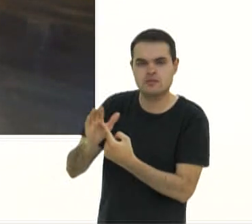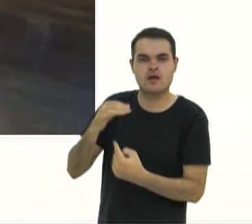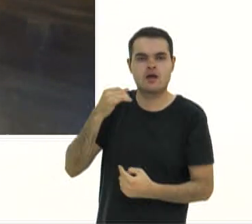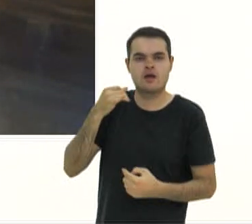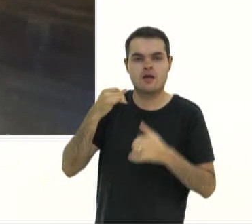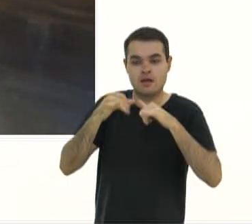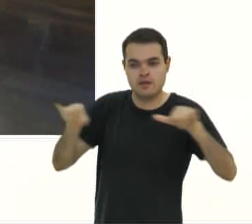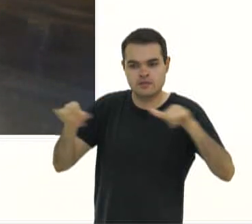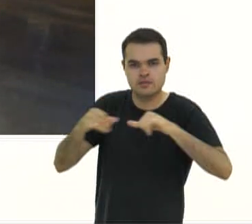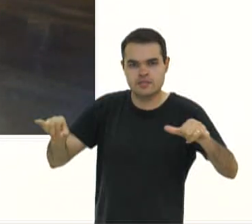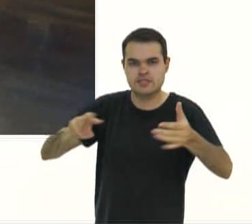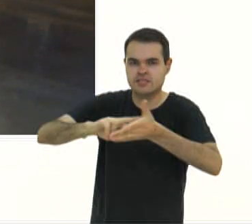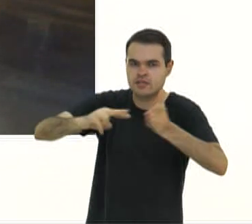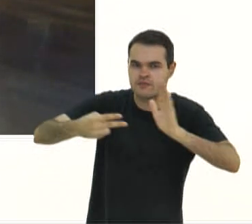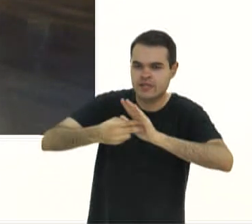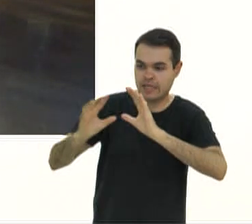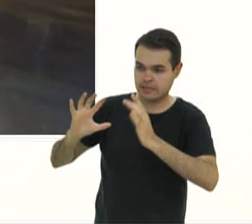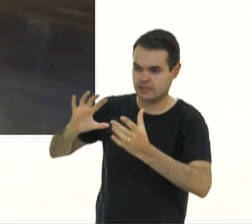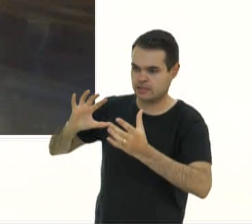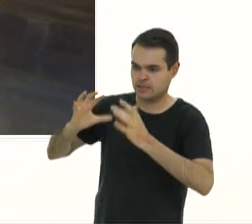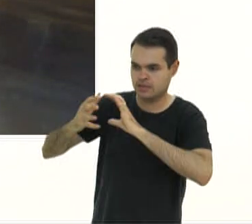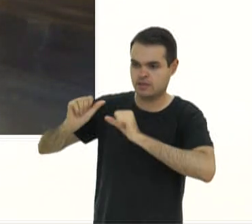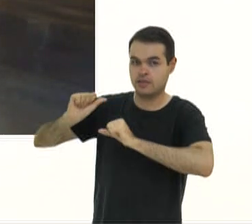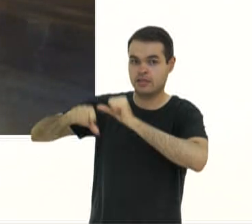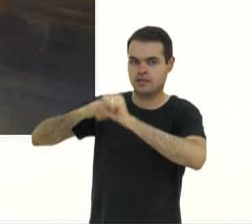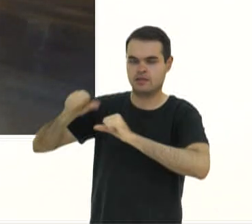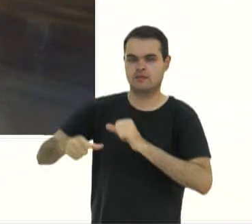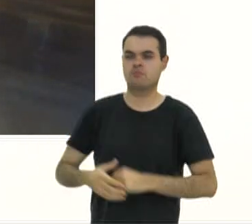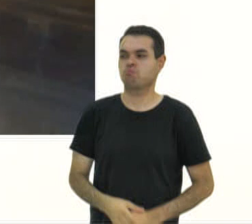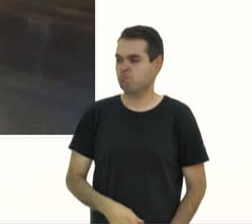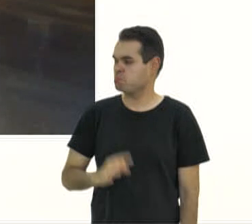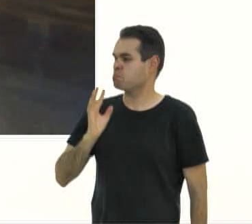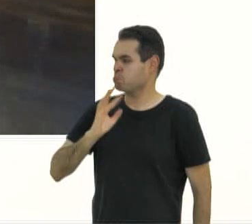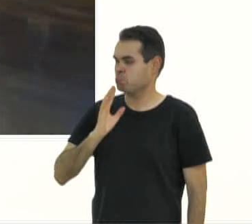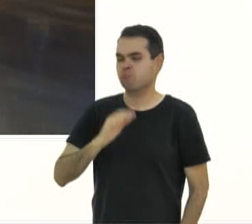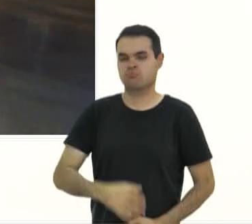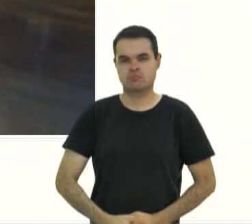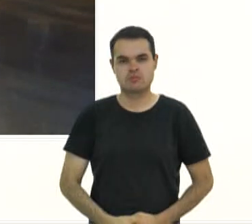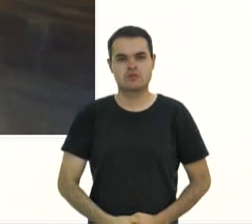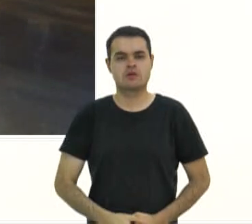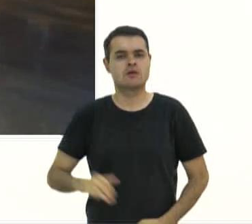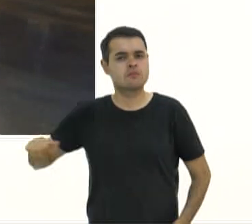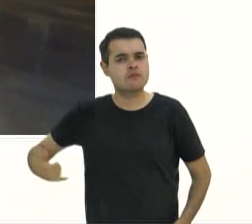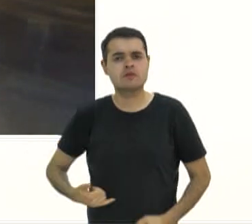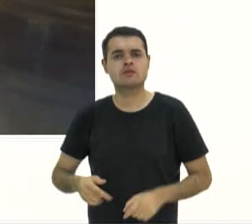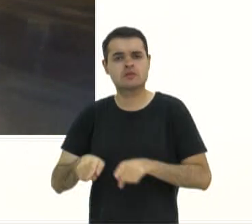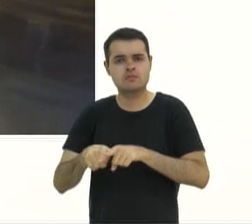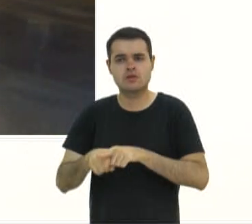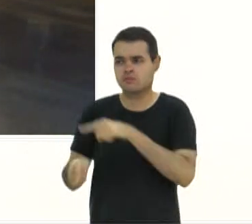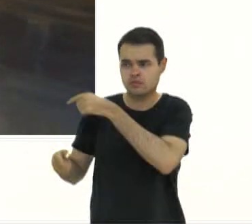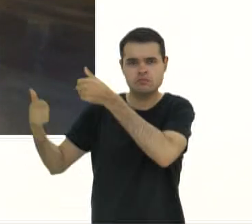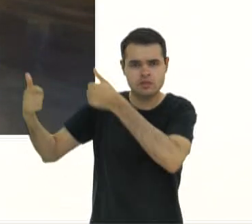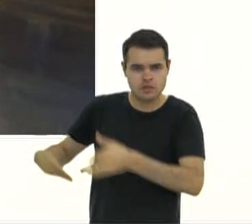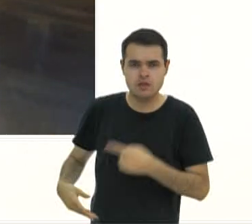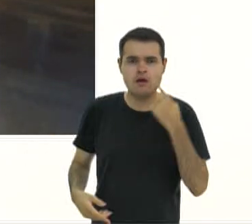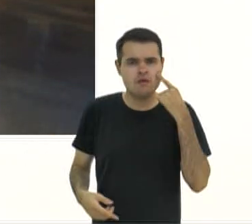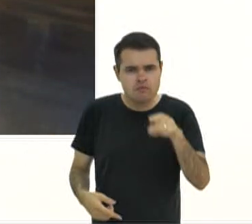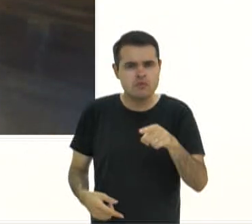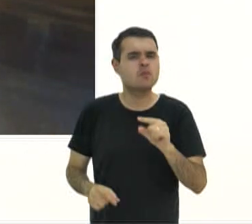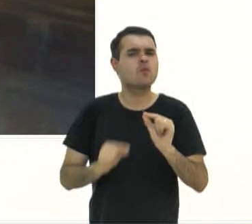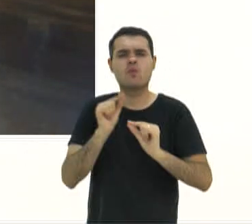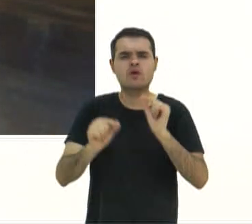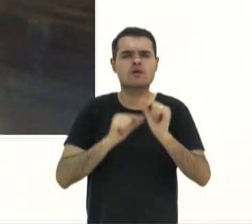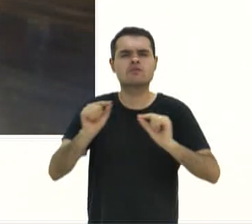está relacionada à transformação. Que bacana. Mas então, professor, aproveitando essa deixa também, vemos muitas vezes assim,